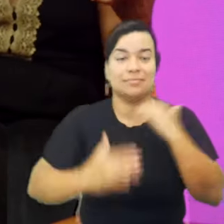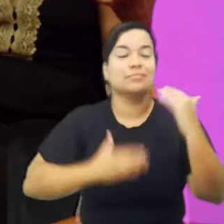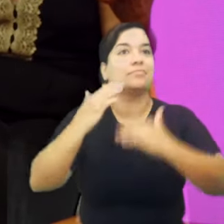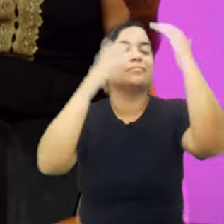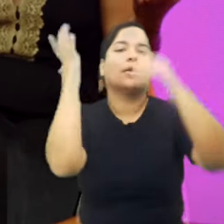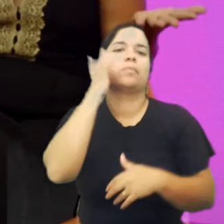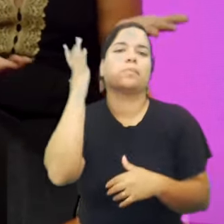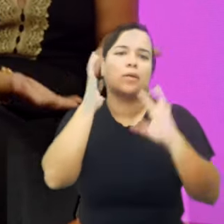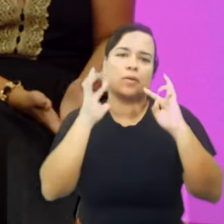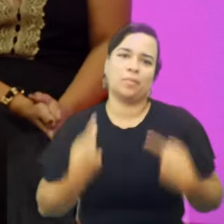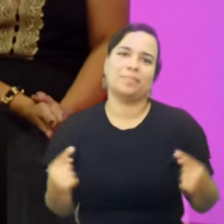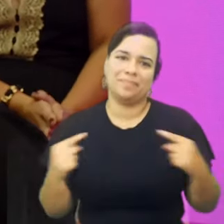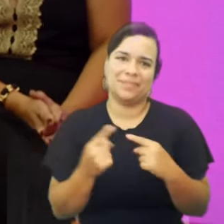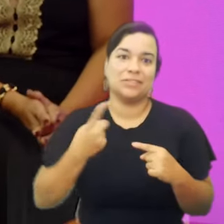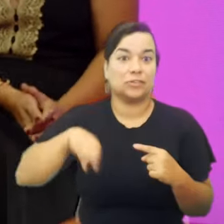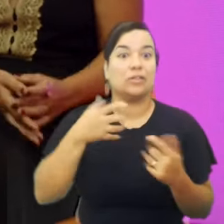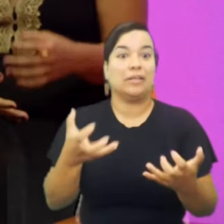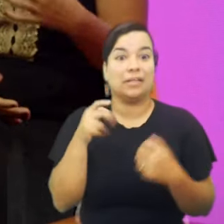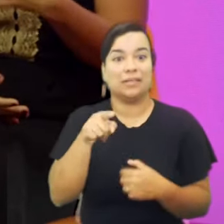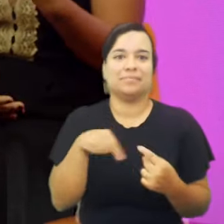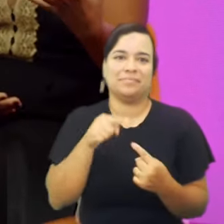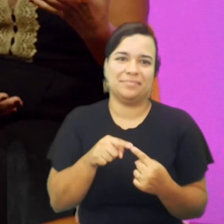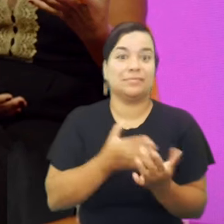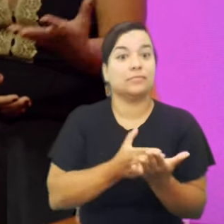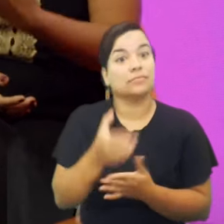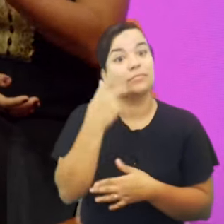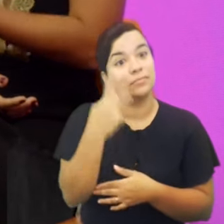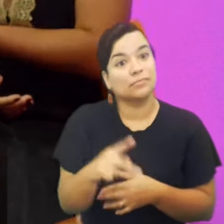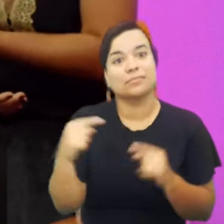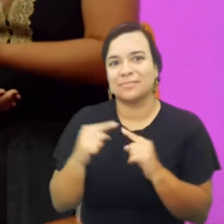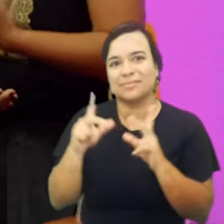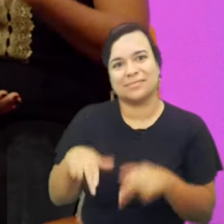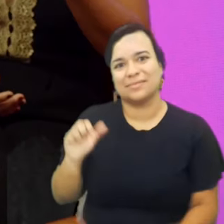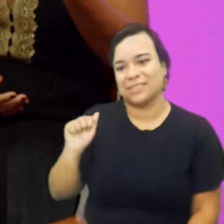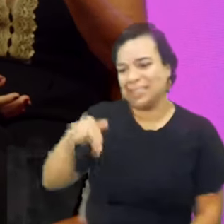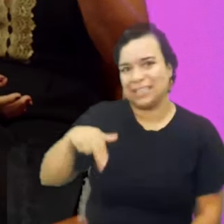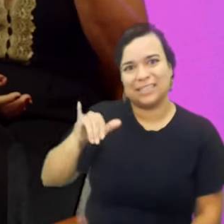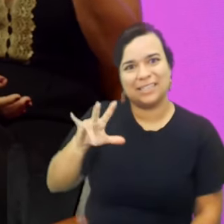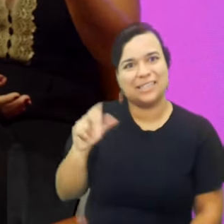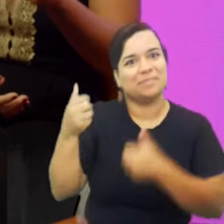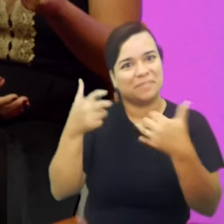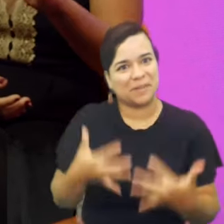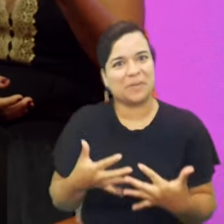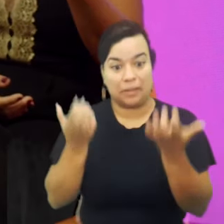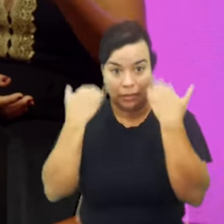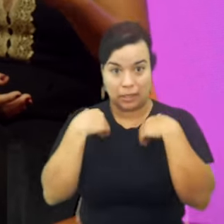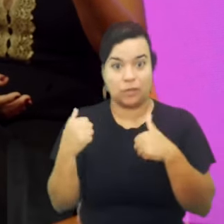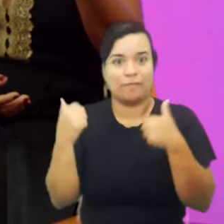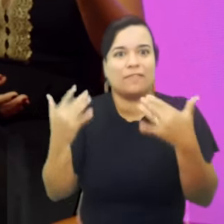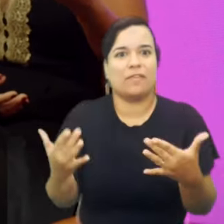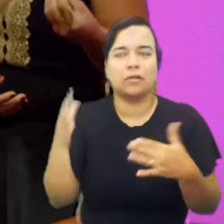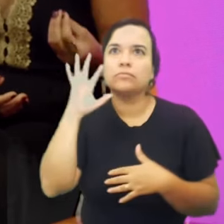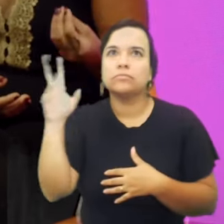ser humano, e nós estamos aqui exatamente para isso. Então comece a sua jornada, como a Aninha falou, de dentro para fora.